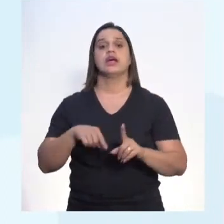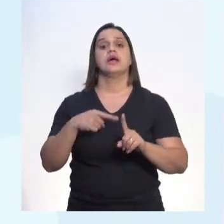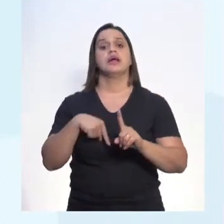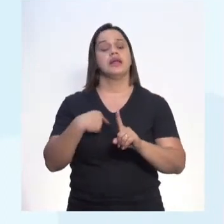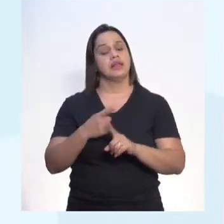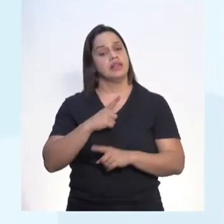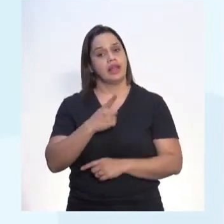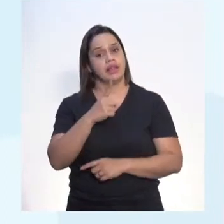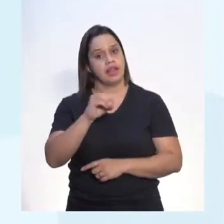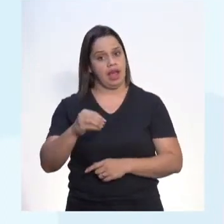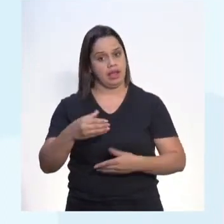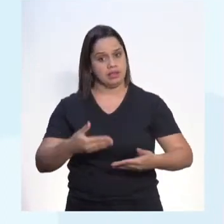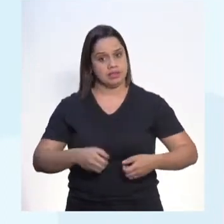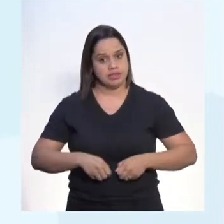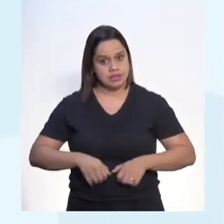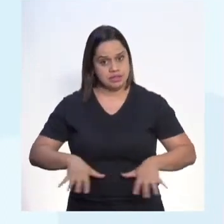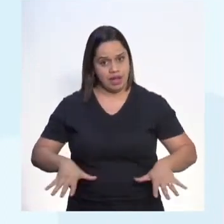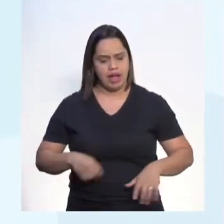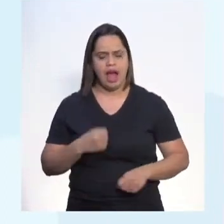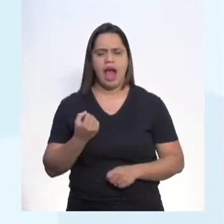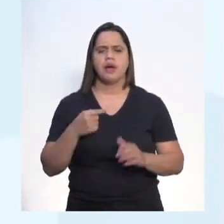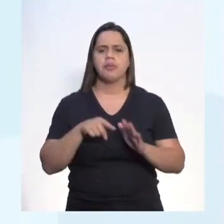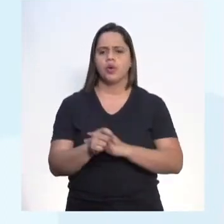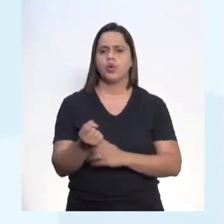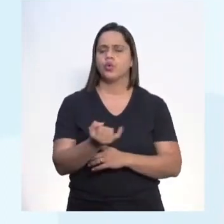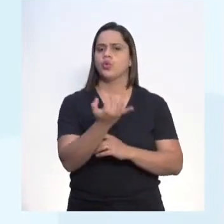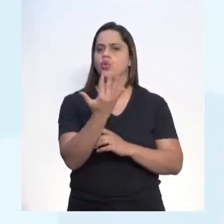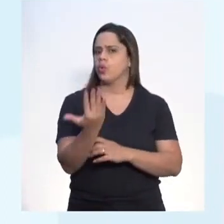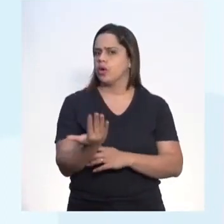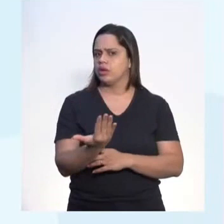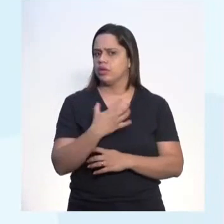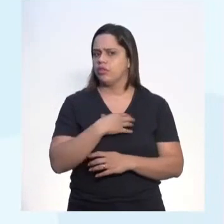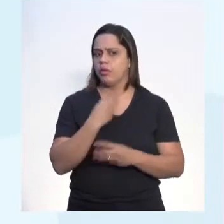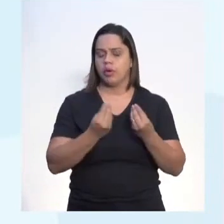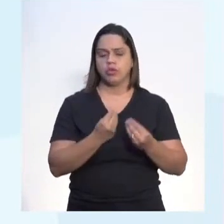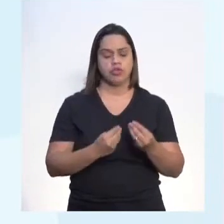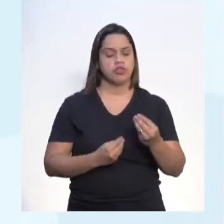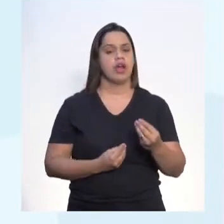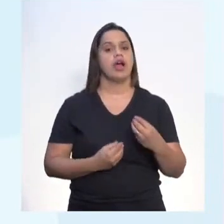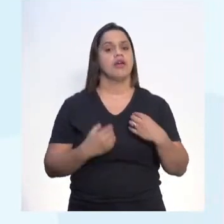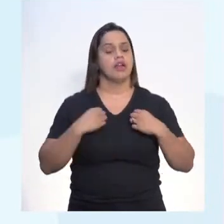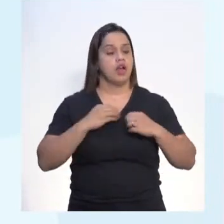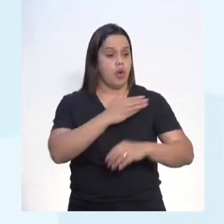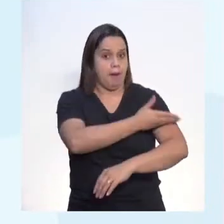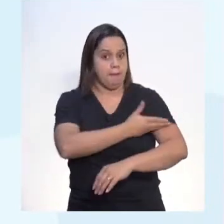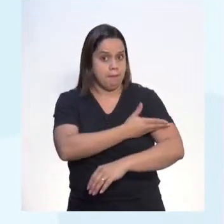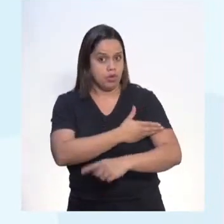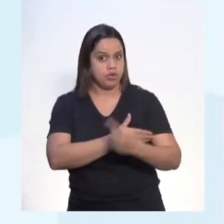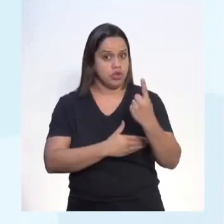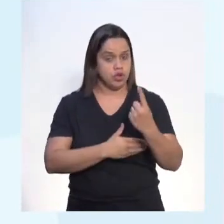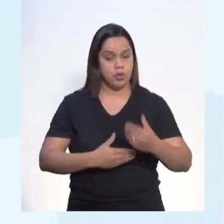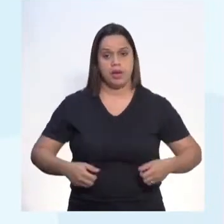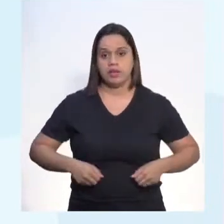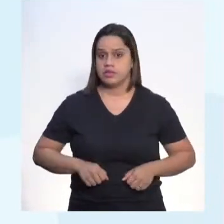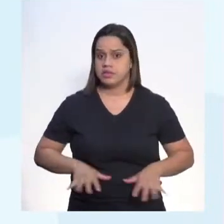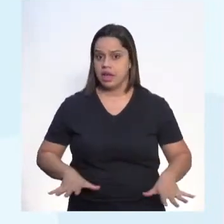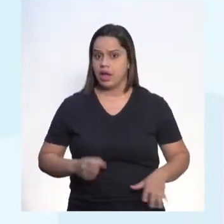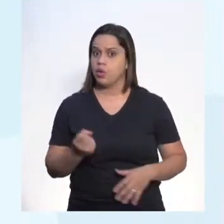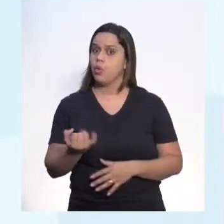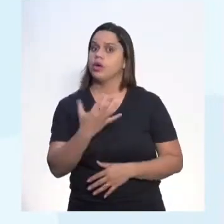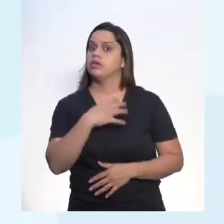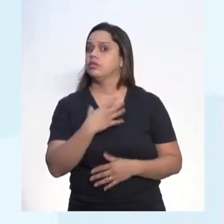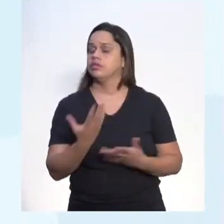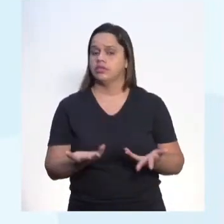quantas formas ela pode vestir uma blusa e uma saia? Bom,